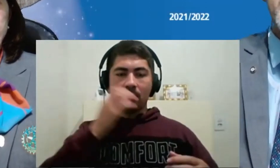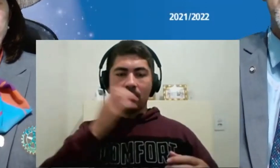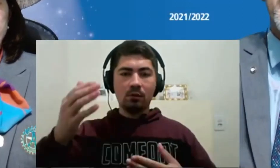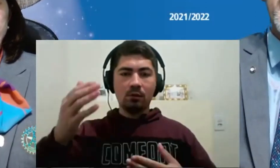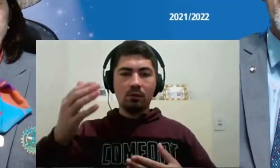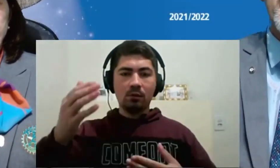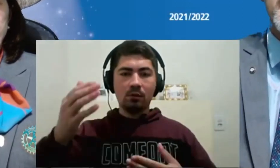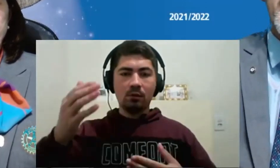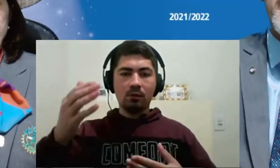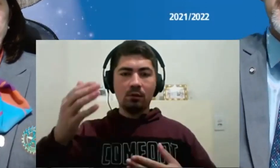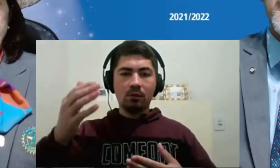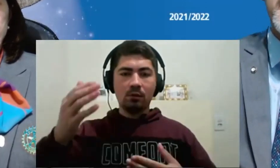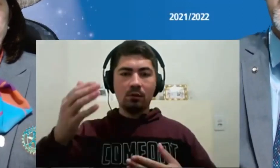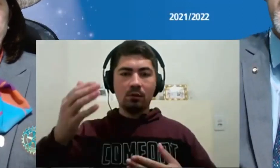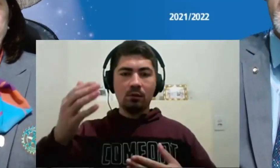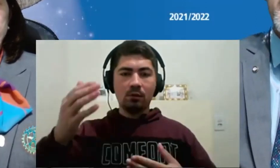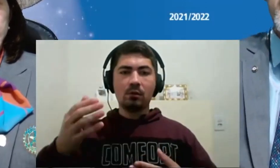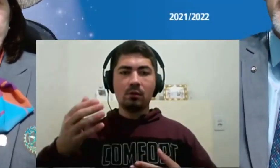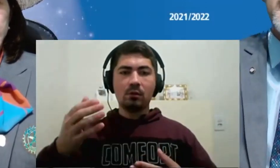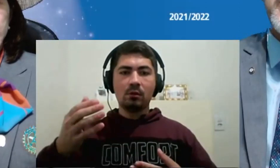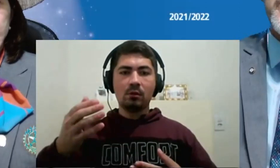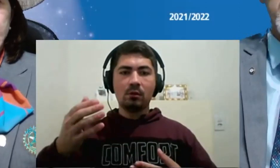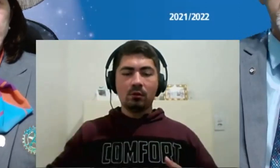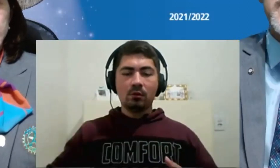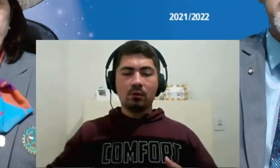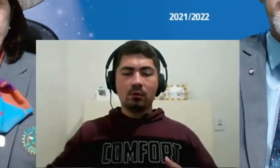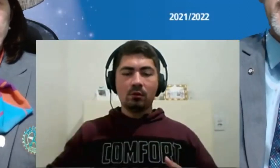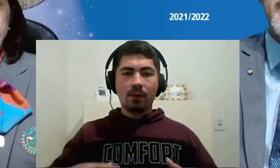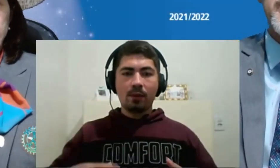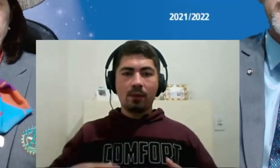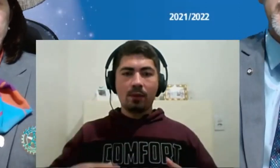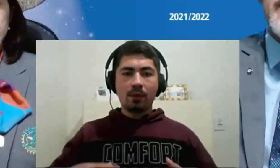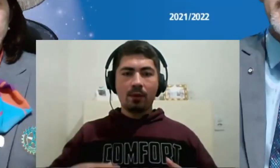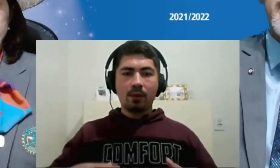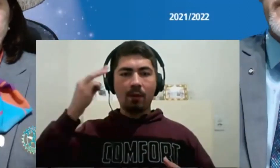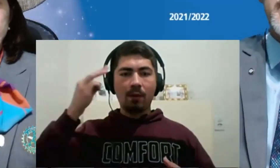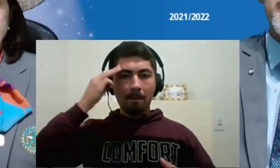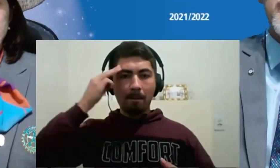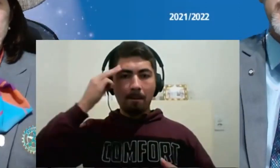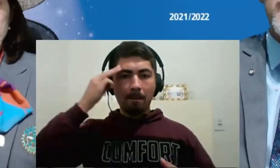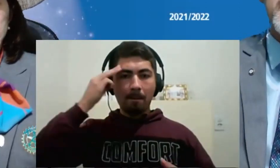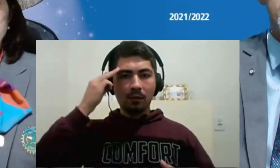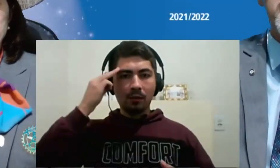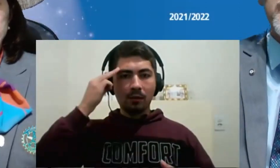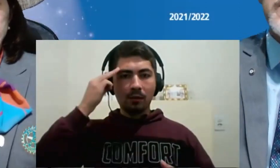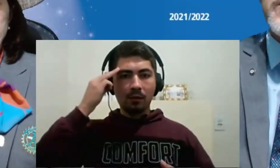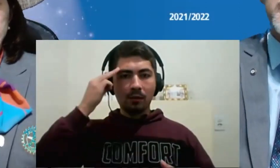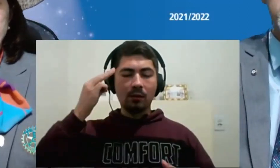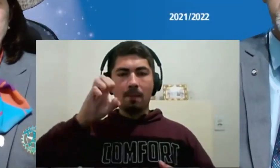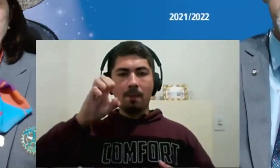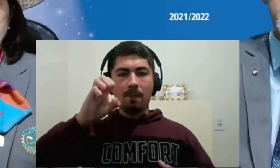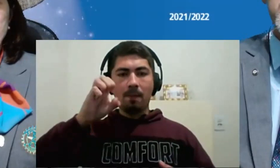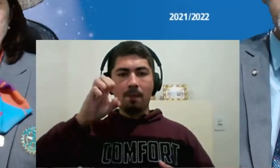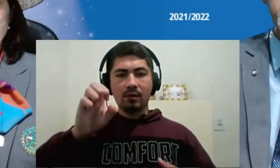sempre mestre, né, o Névio Urio, que organizou todo esse seminário. Ele que coordenou, como todas